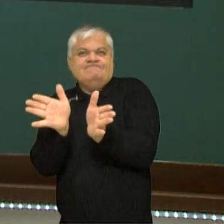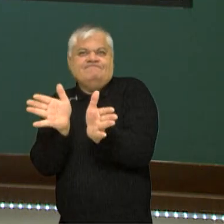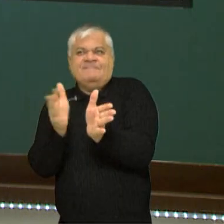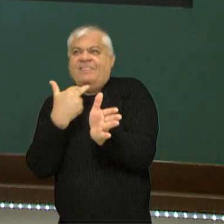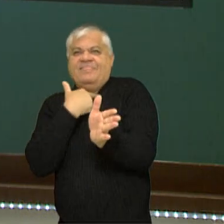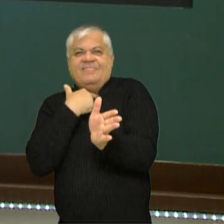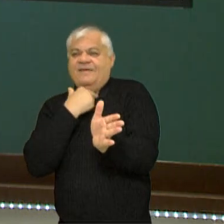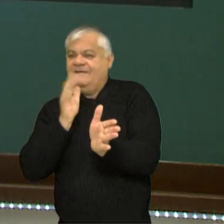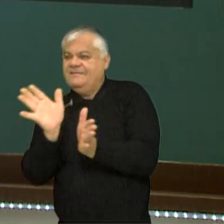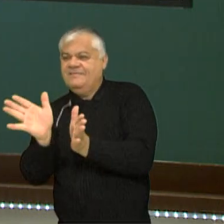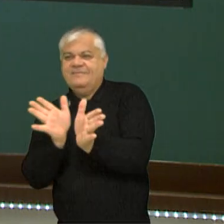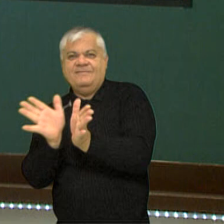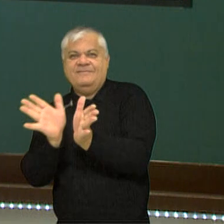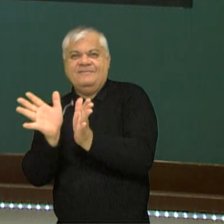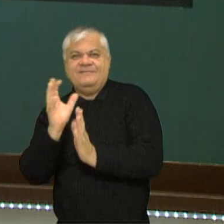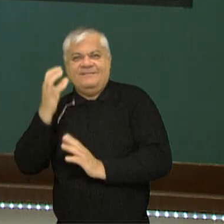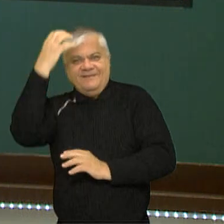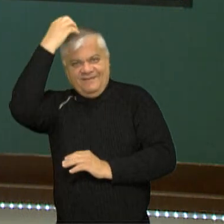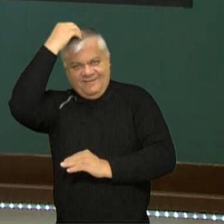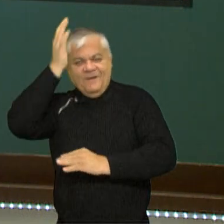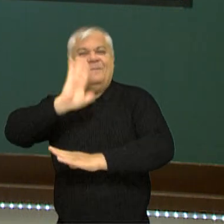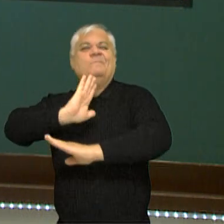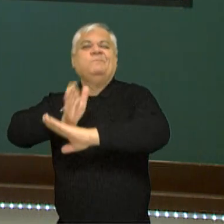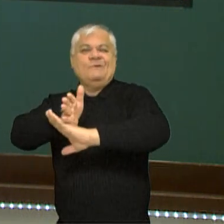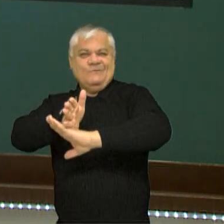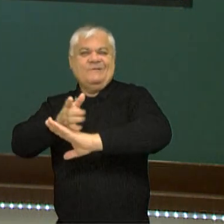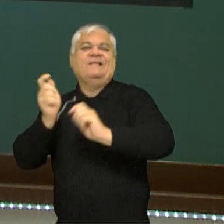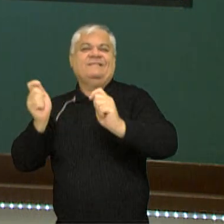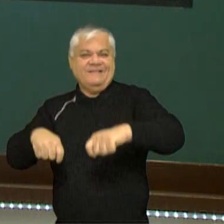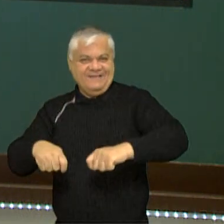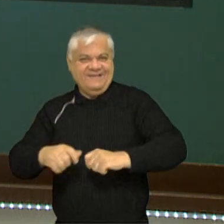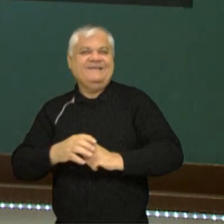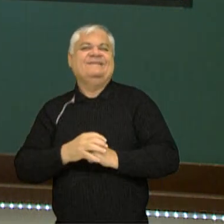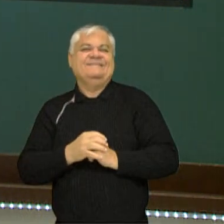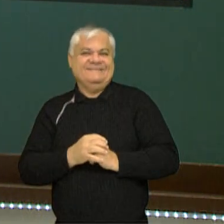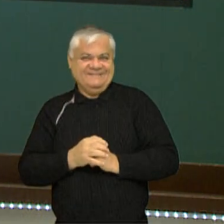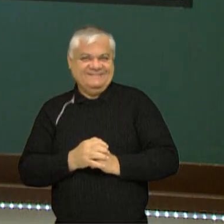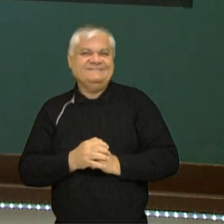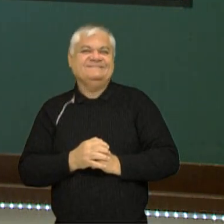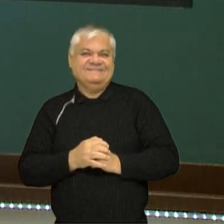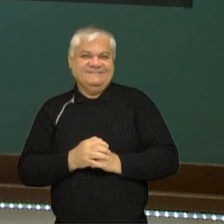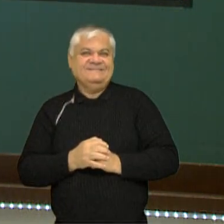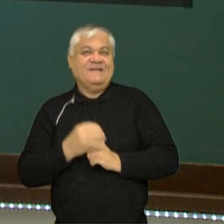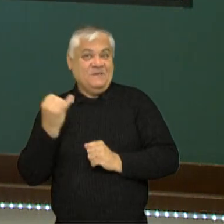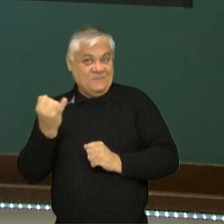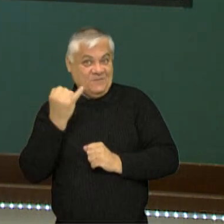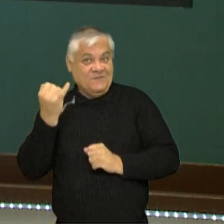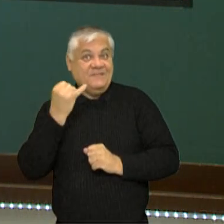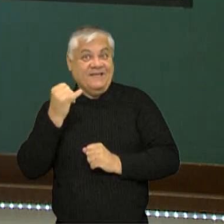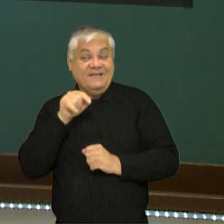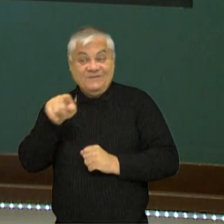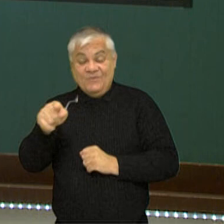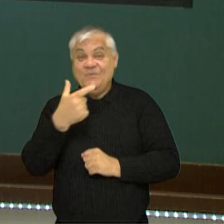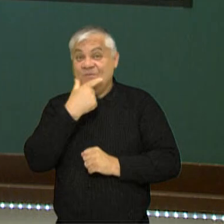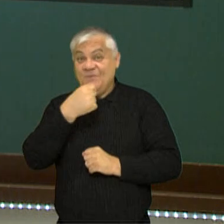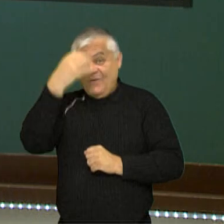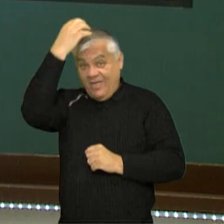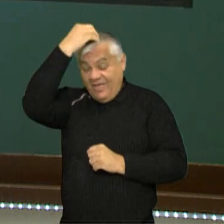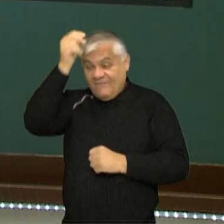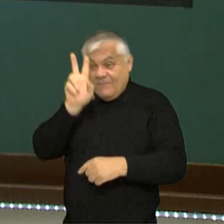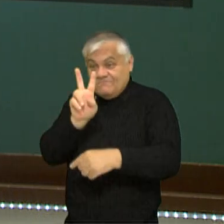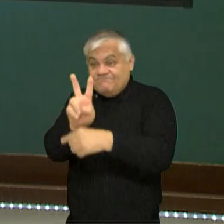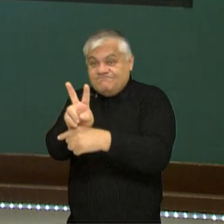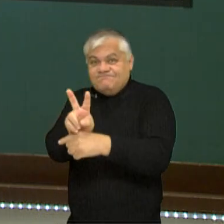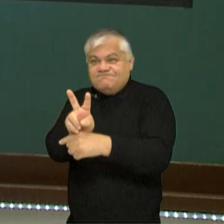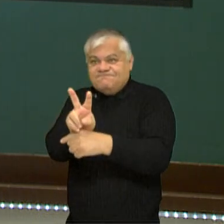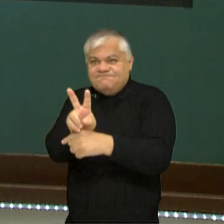para você conseguir aplicar checkmate com pouco material, com poucas peças, é encurralar o rei adversário no canto do